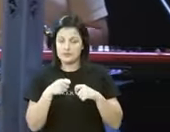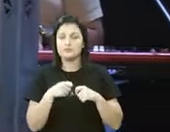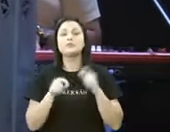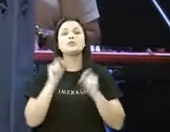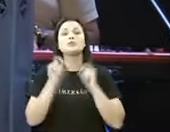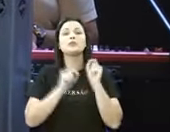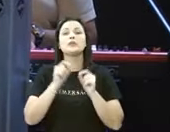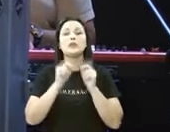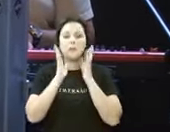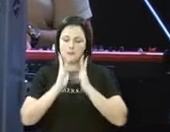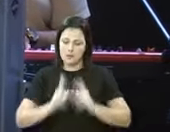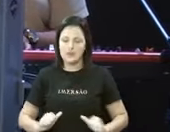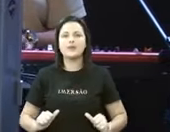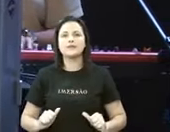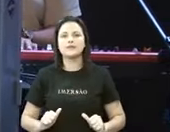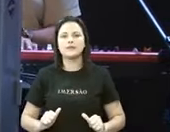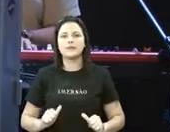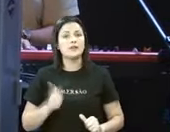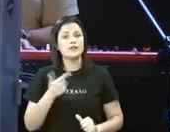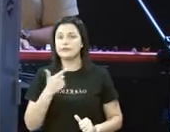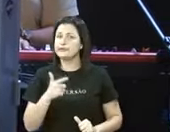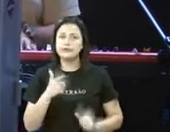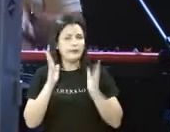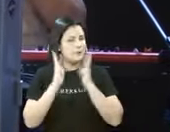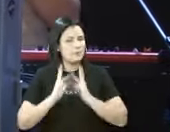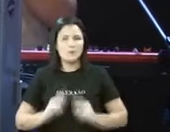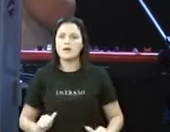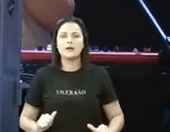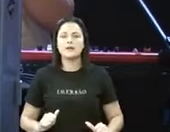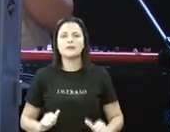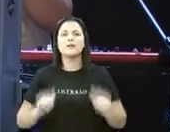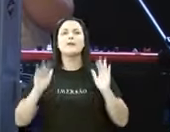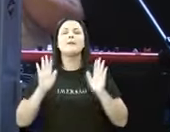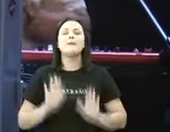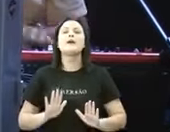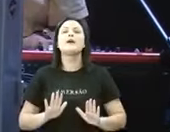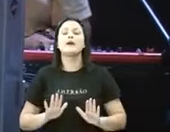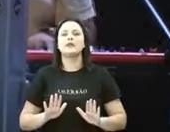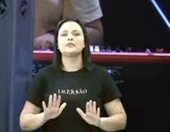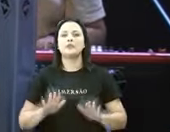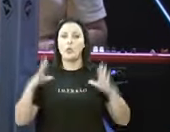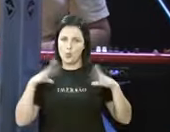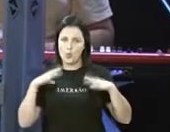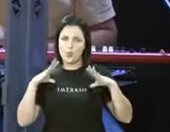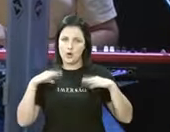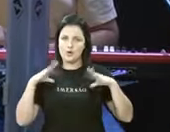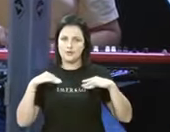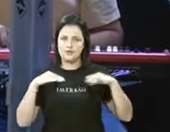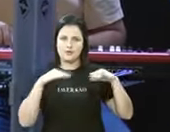Pureza. O que faltava para o chamado? Pureza. De onde o anjo tirou a brasa? O altar sempre